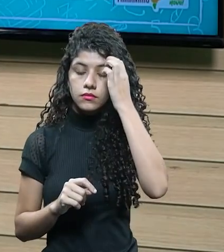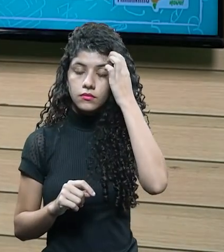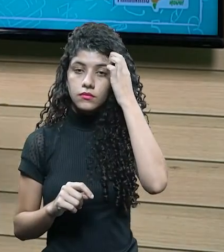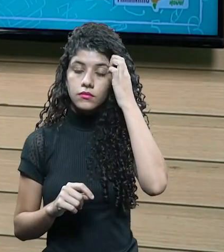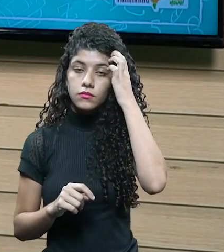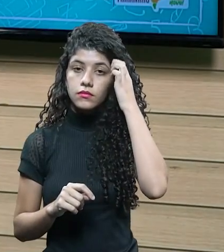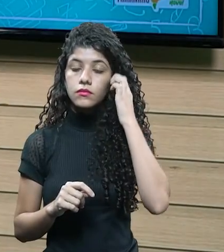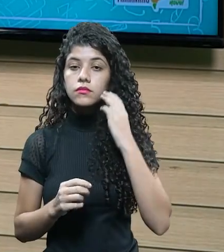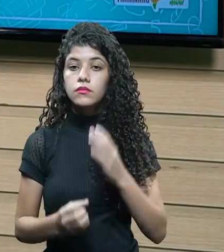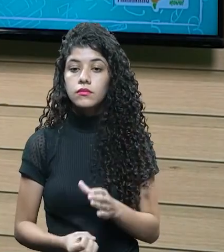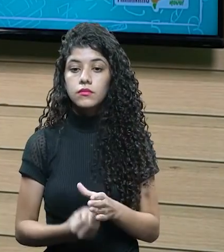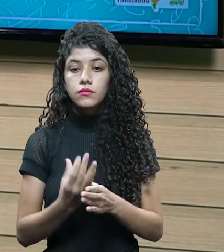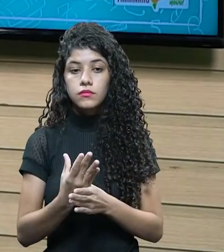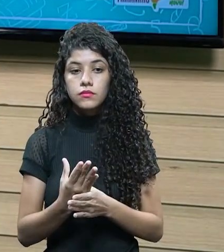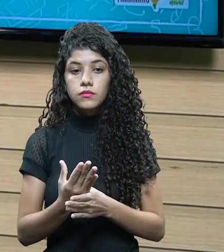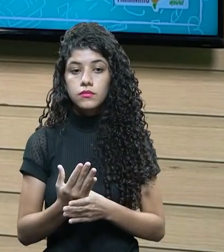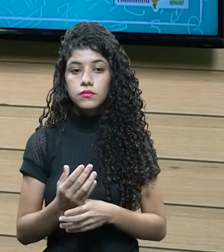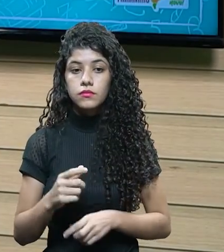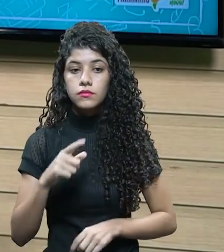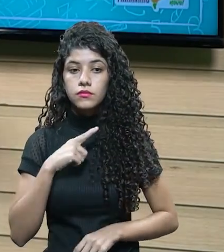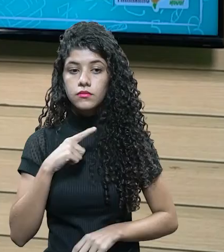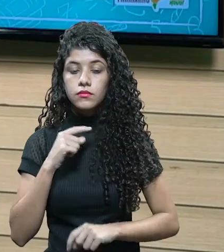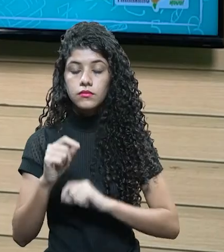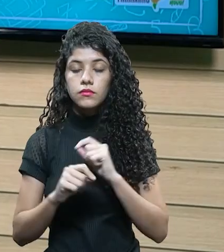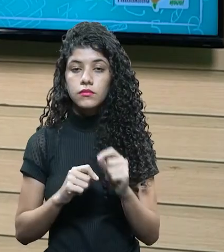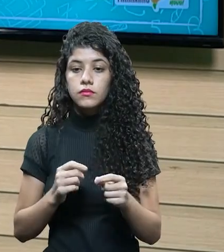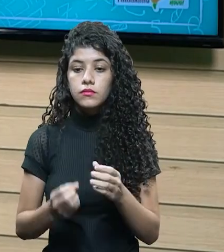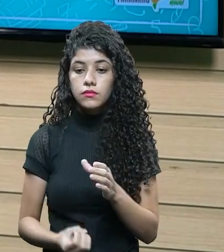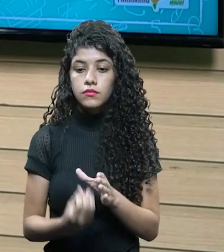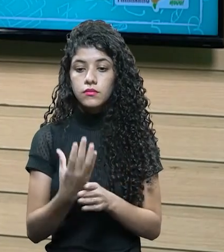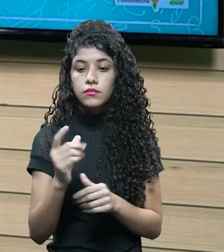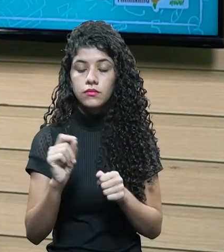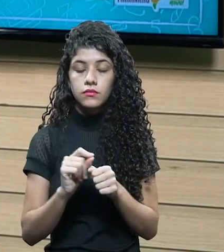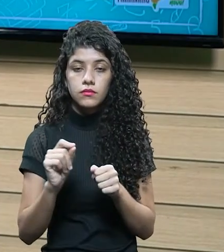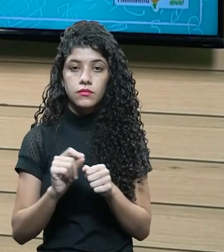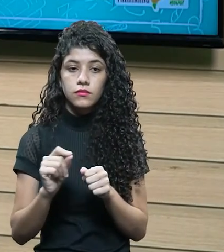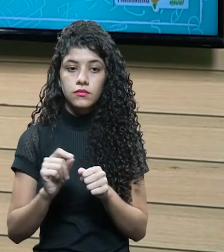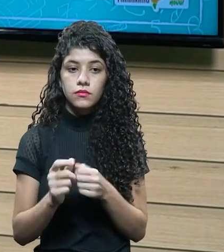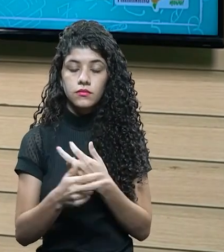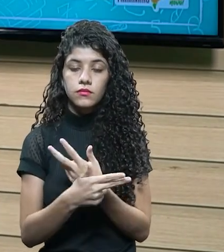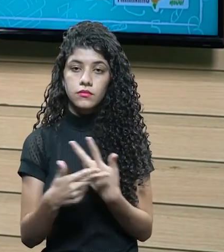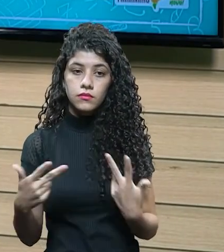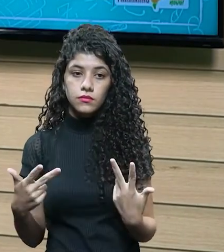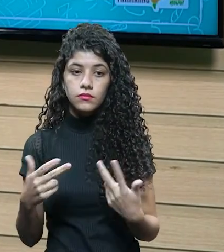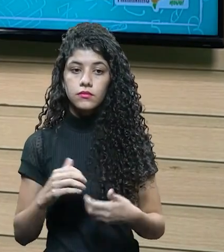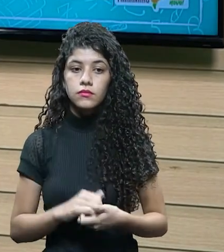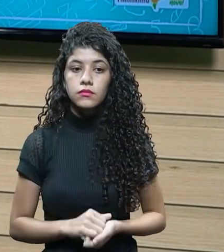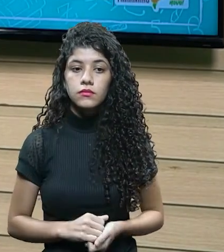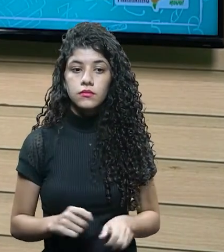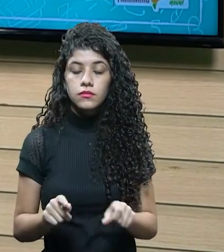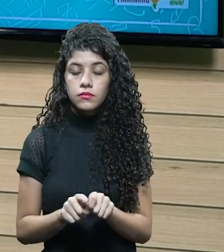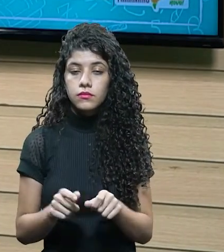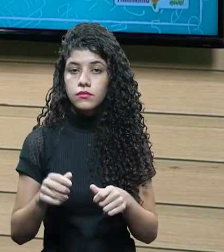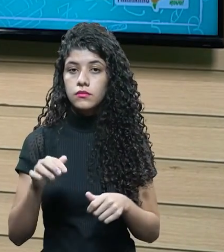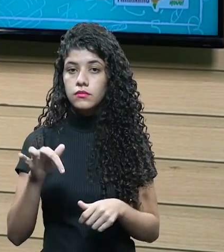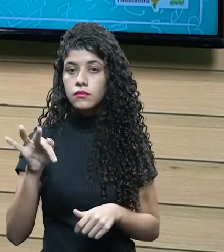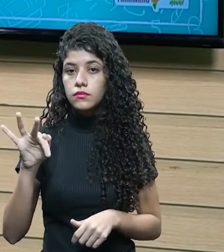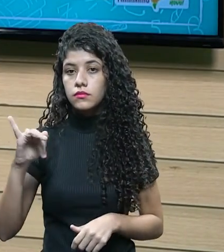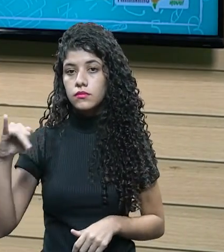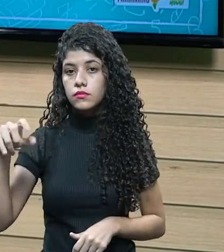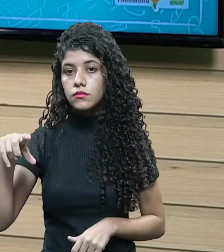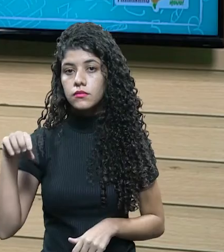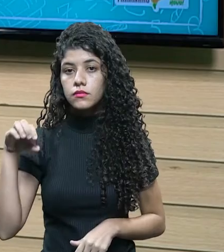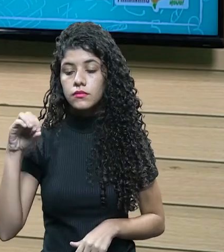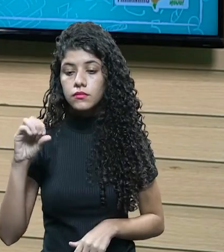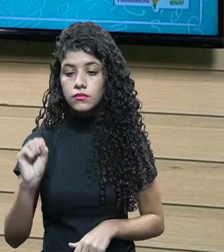vinculado o custo totalmente à produção. Então tem destaque aqui, os custos de fabricação, variáveis diretos e indiretos. E os